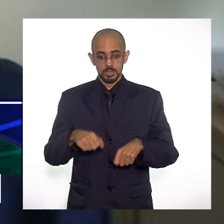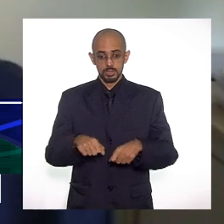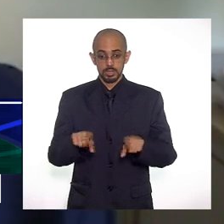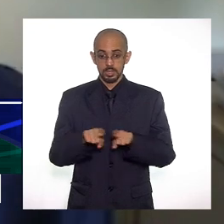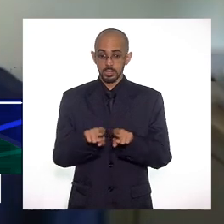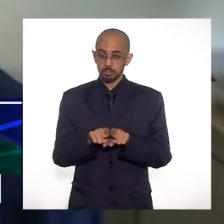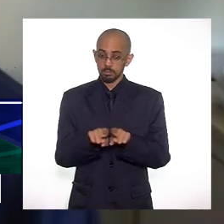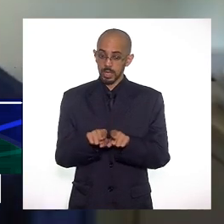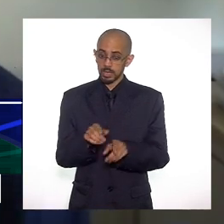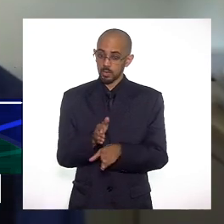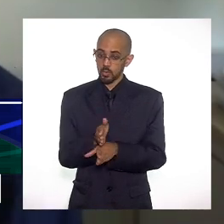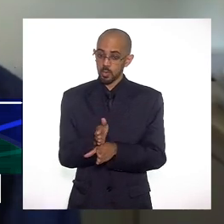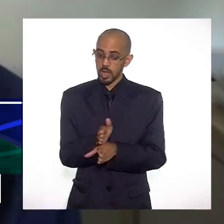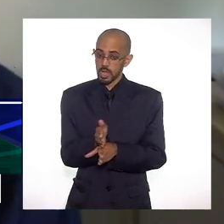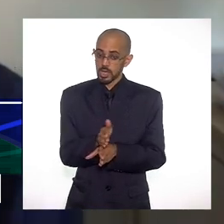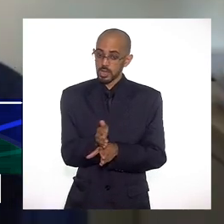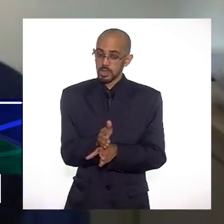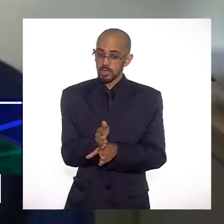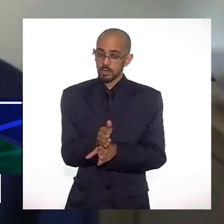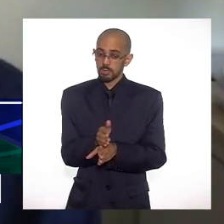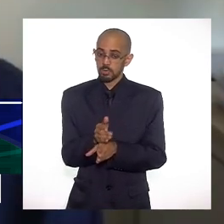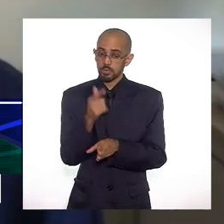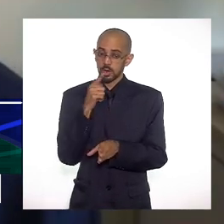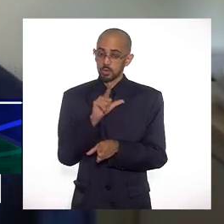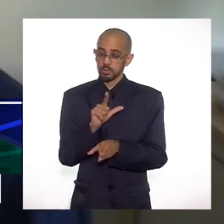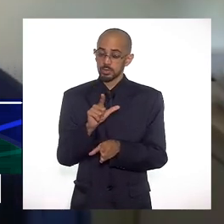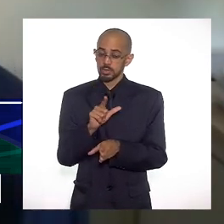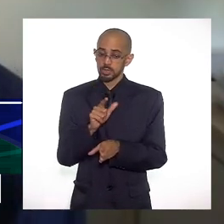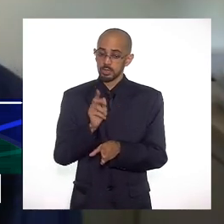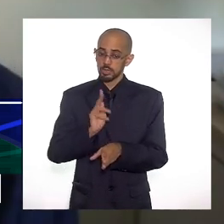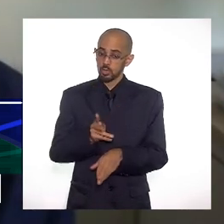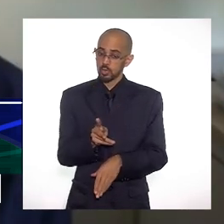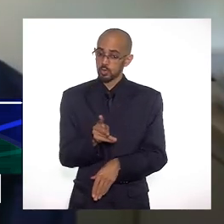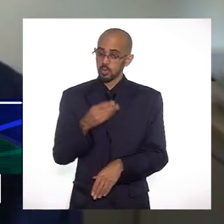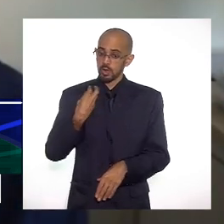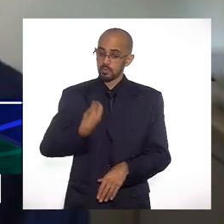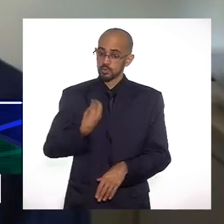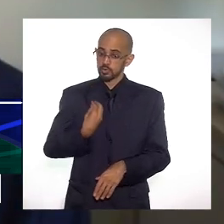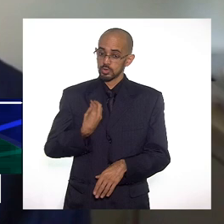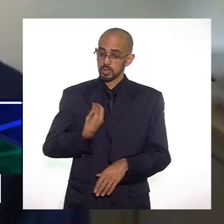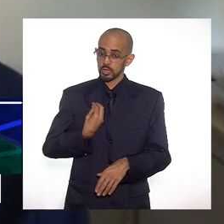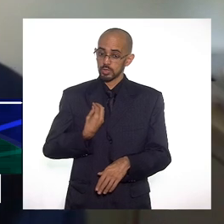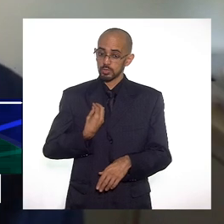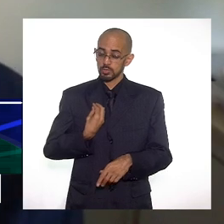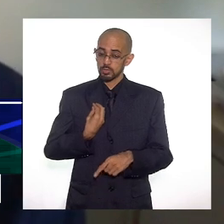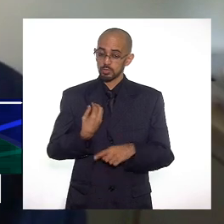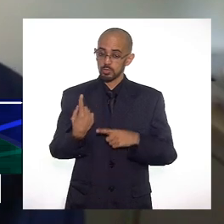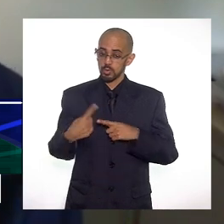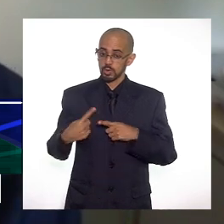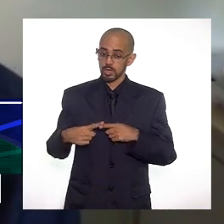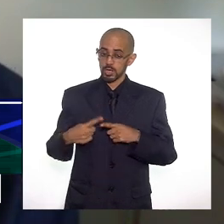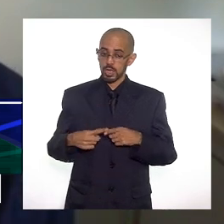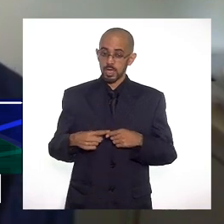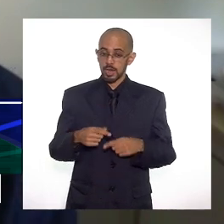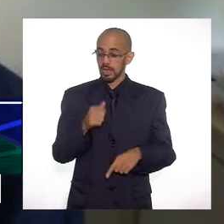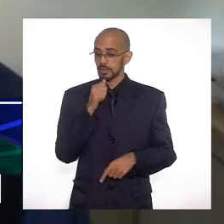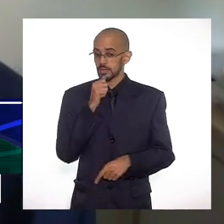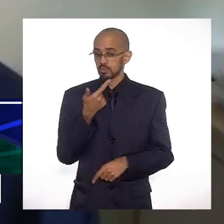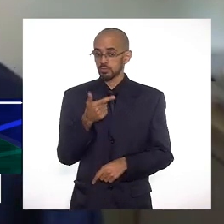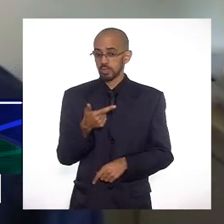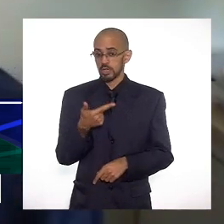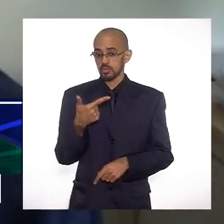um equilíbrio para se manter atuante, visto que ainda ela não tem os